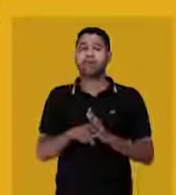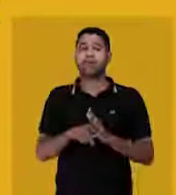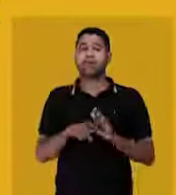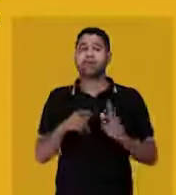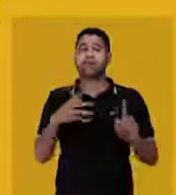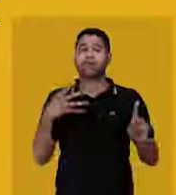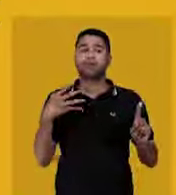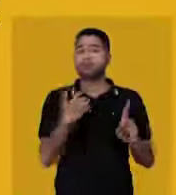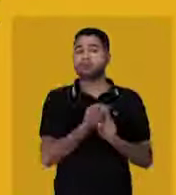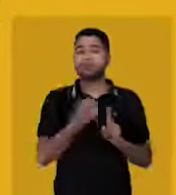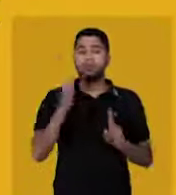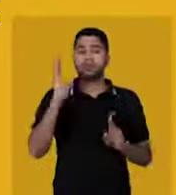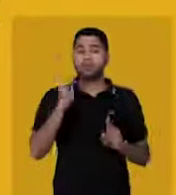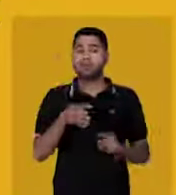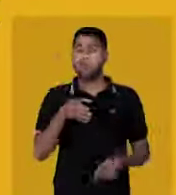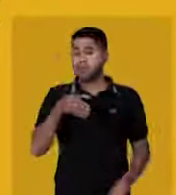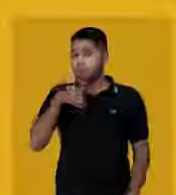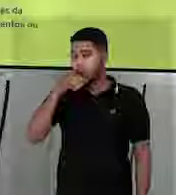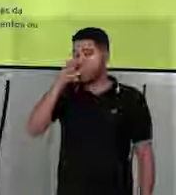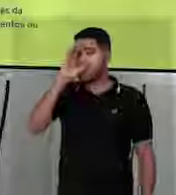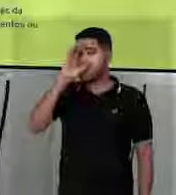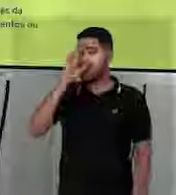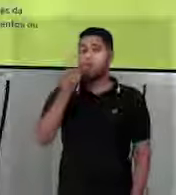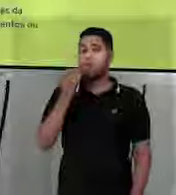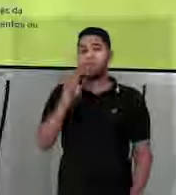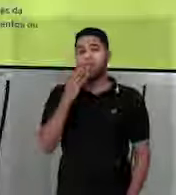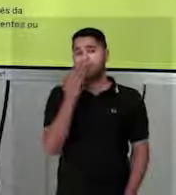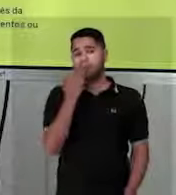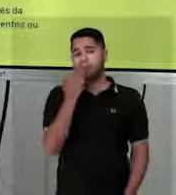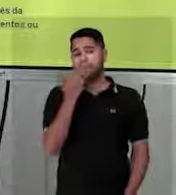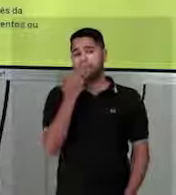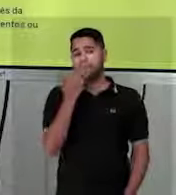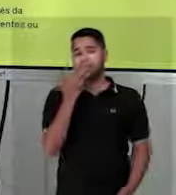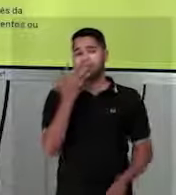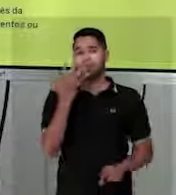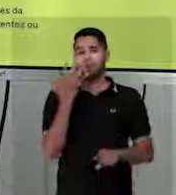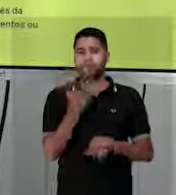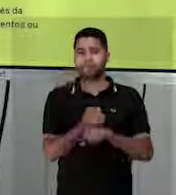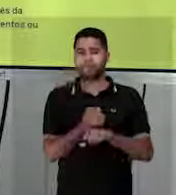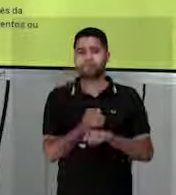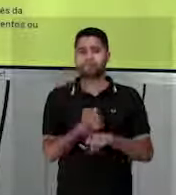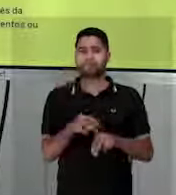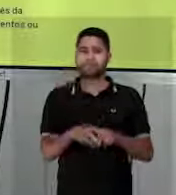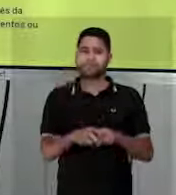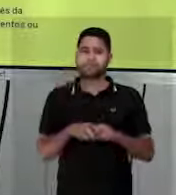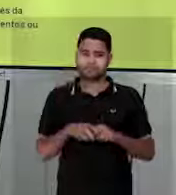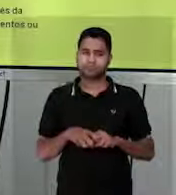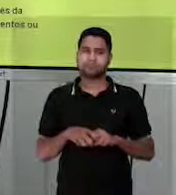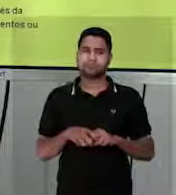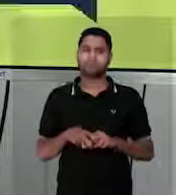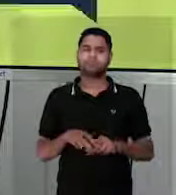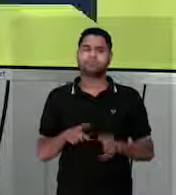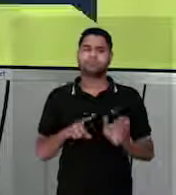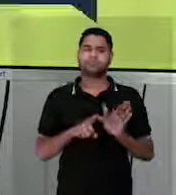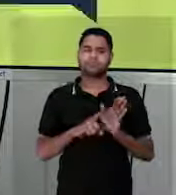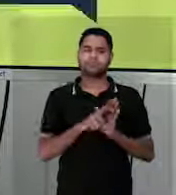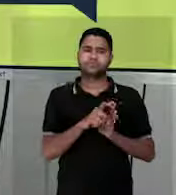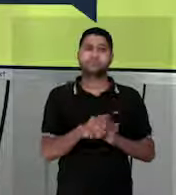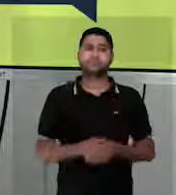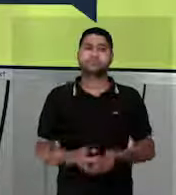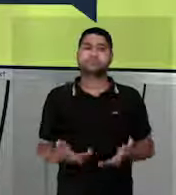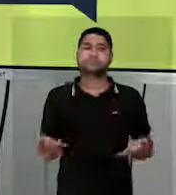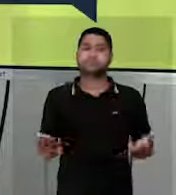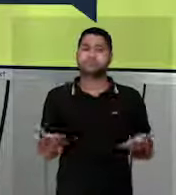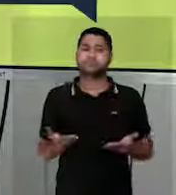da ingestão de água e de alimentos que estejam contaminados com esse verme.